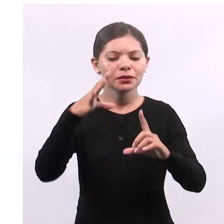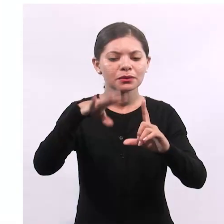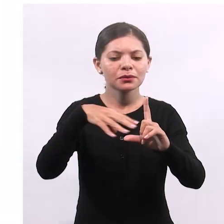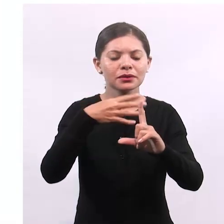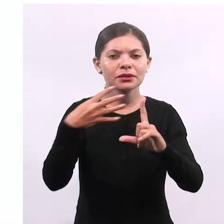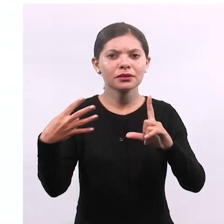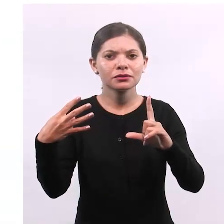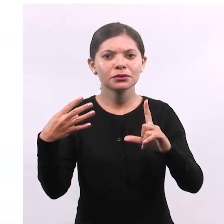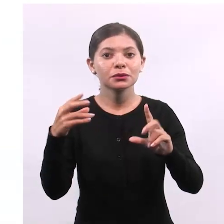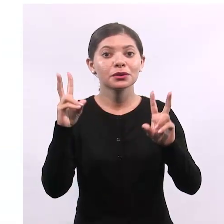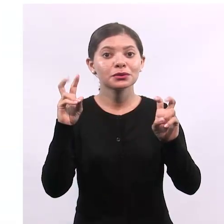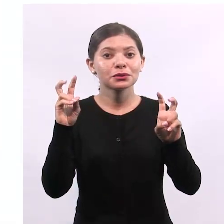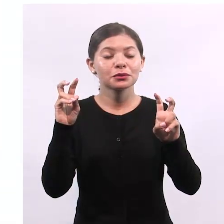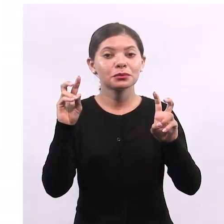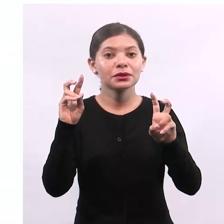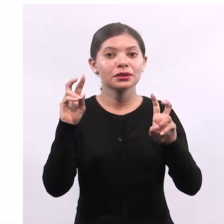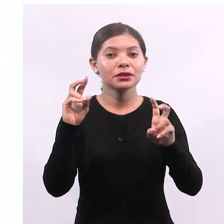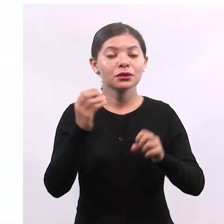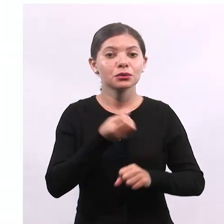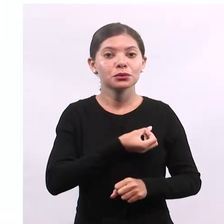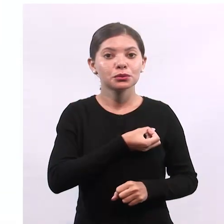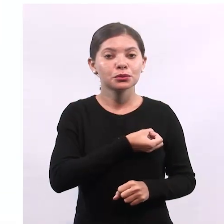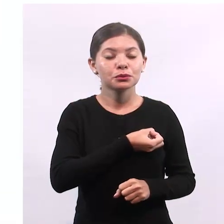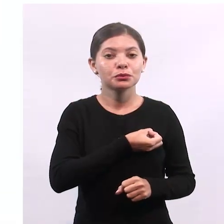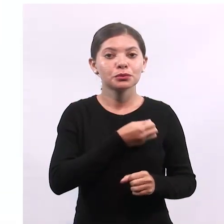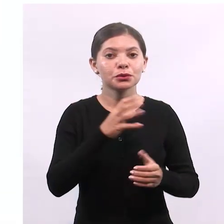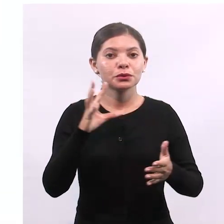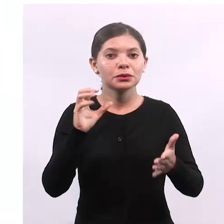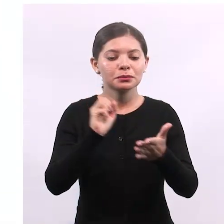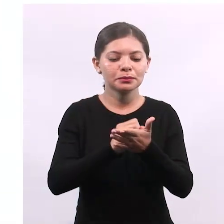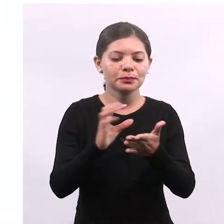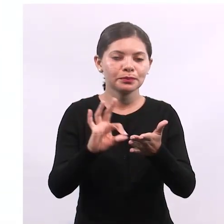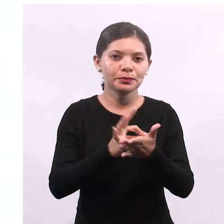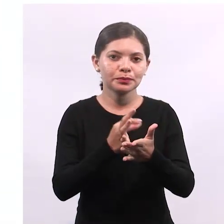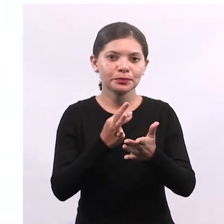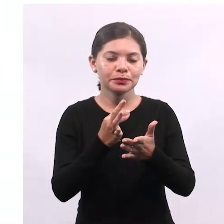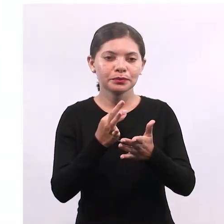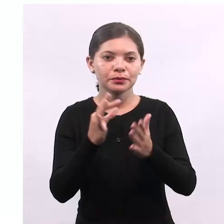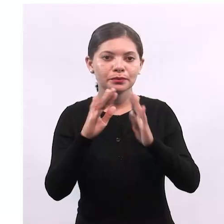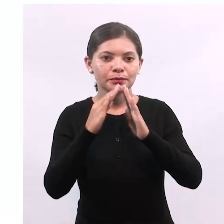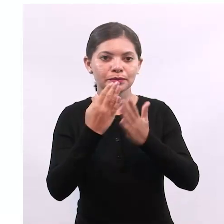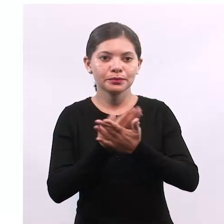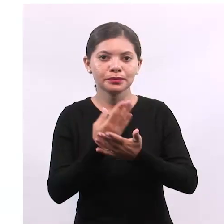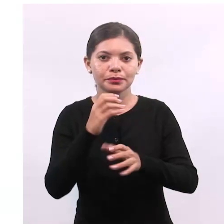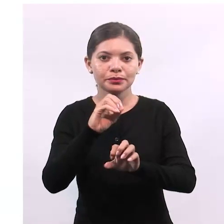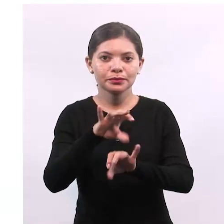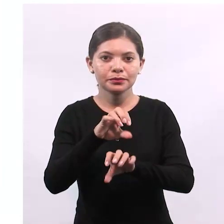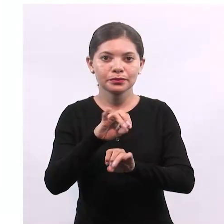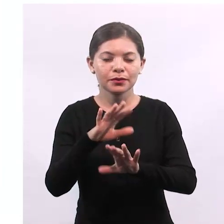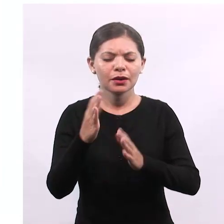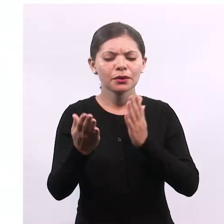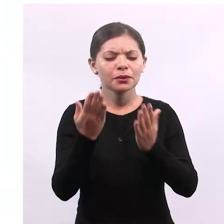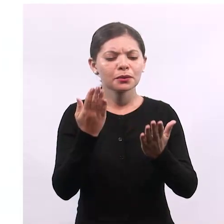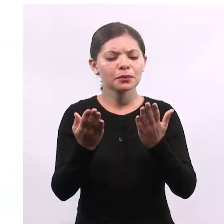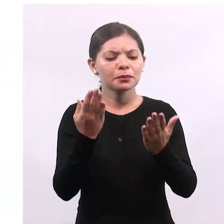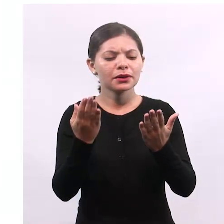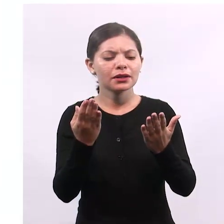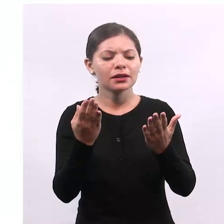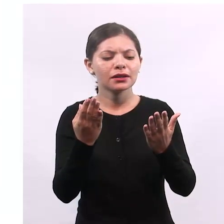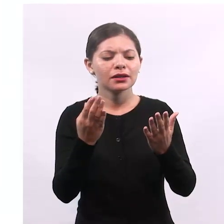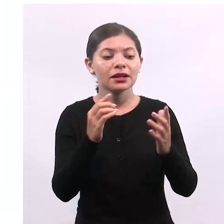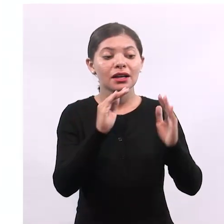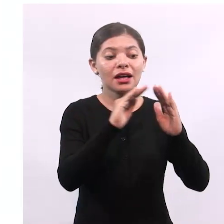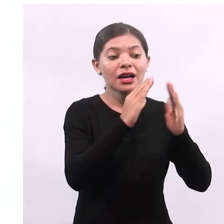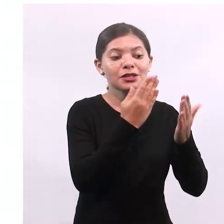o número de matrículas da Educação Básica segunda rede de ensino então ele faz um comparativo na rede pública com a rede privada